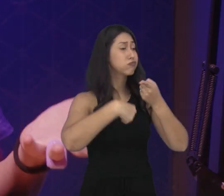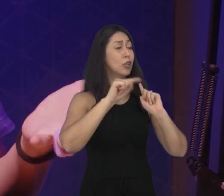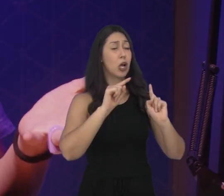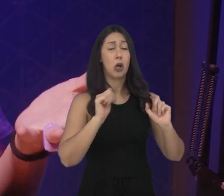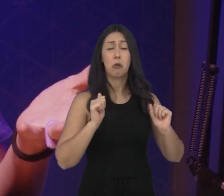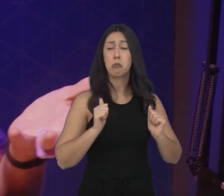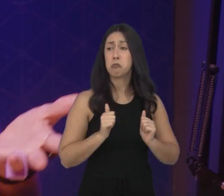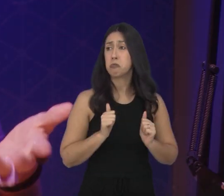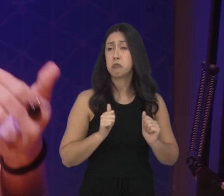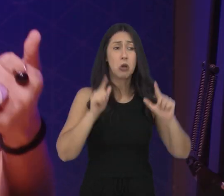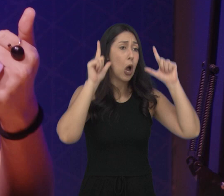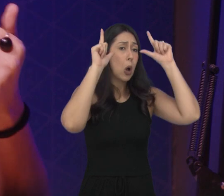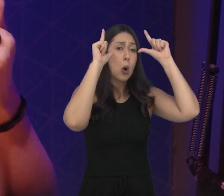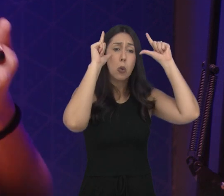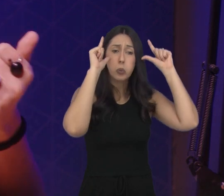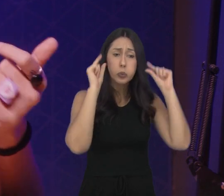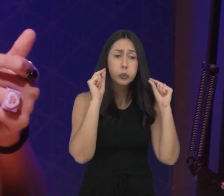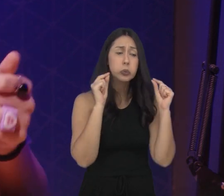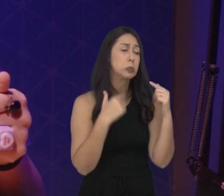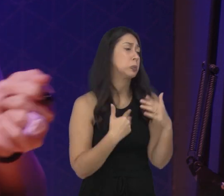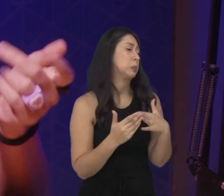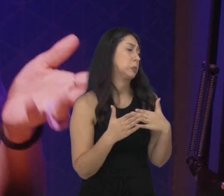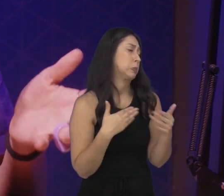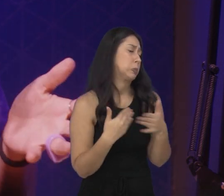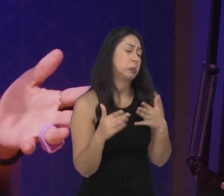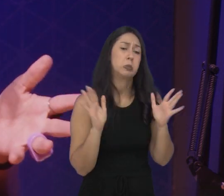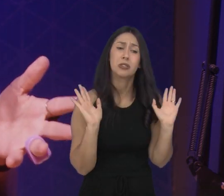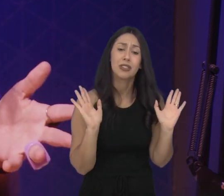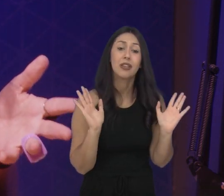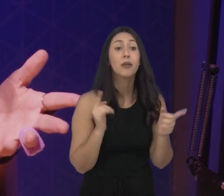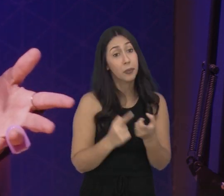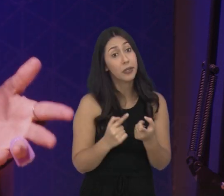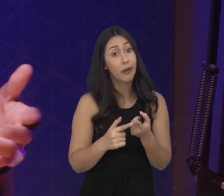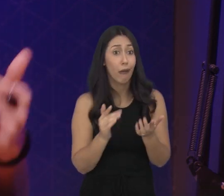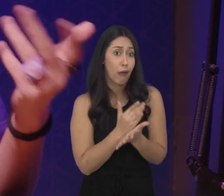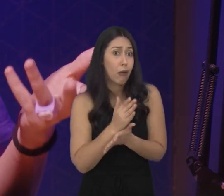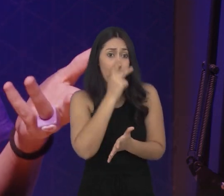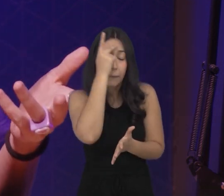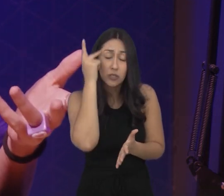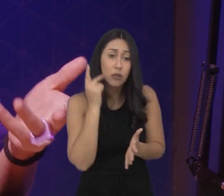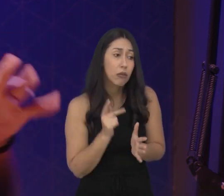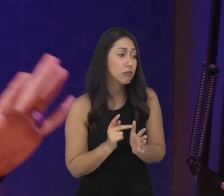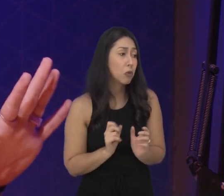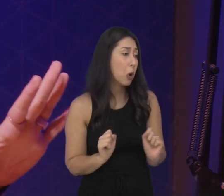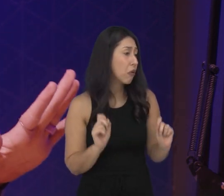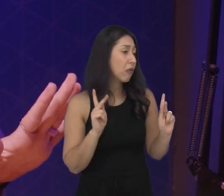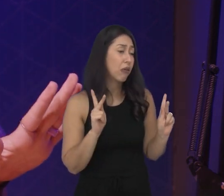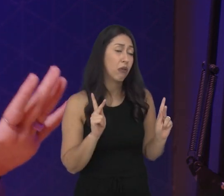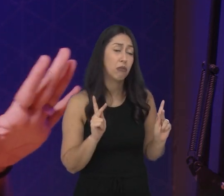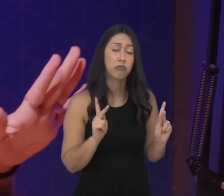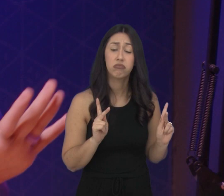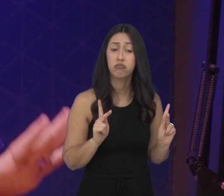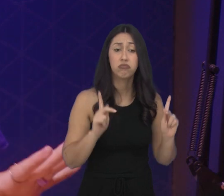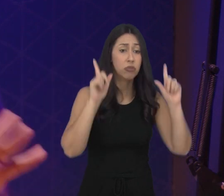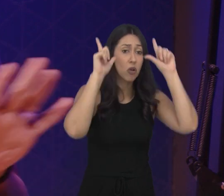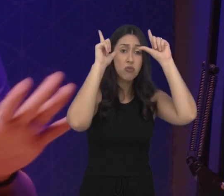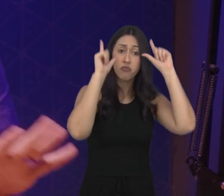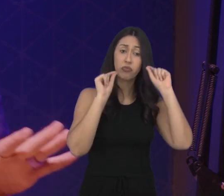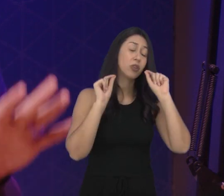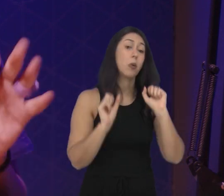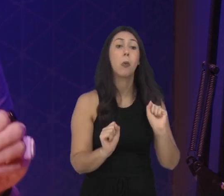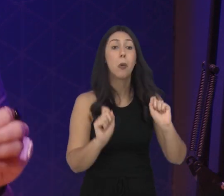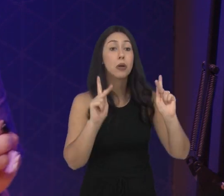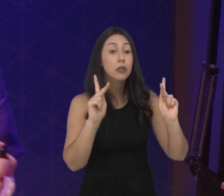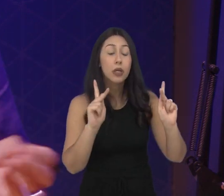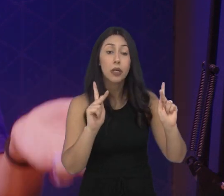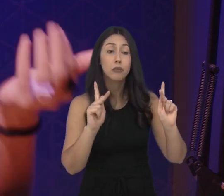mais evoluída, né? E não tá ligando muito para essas questões, porque existem, né, pessoas que são mais tranquilas com essas coisas e